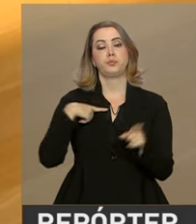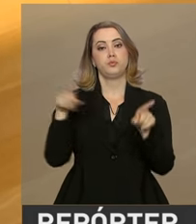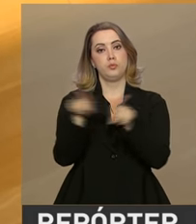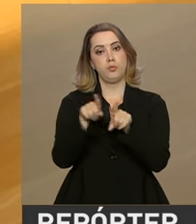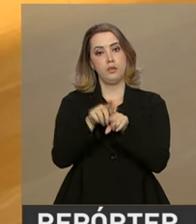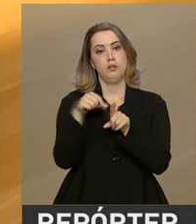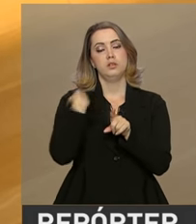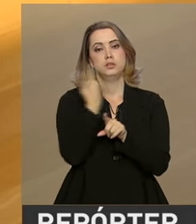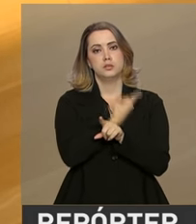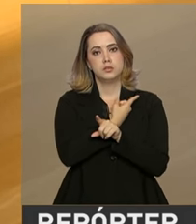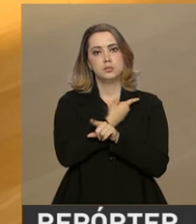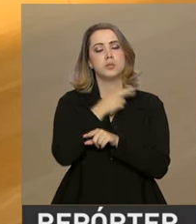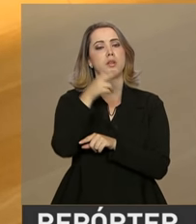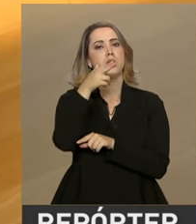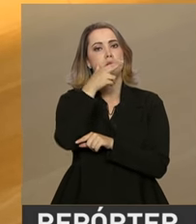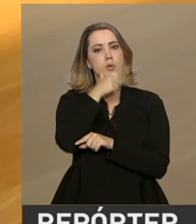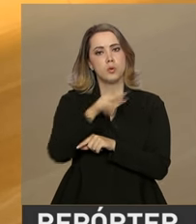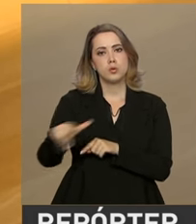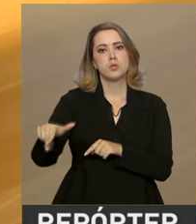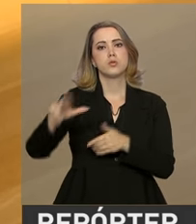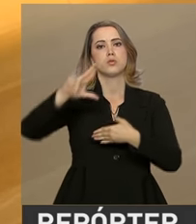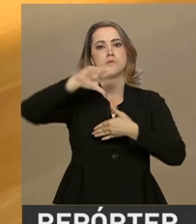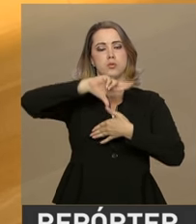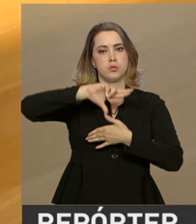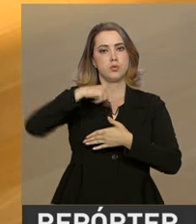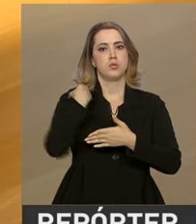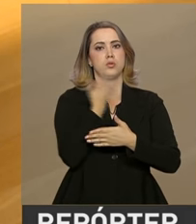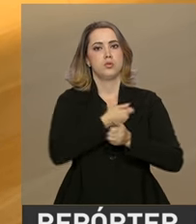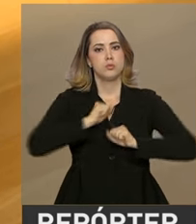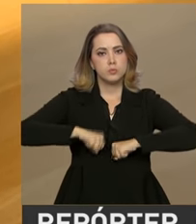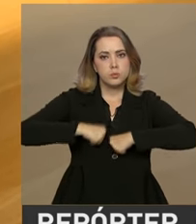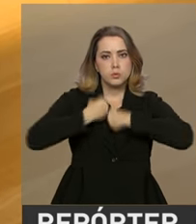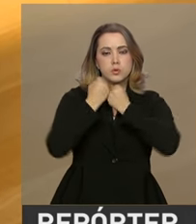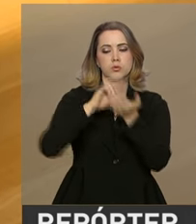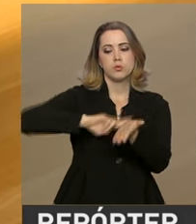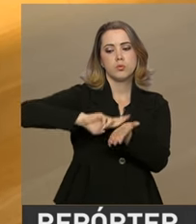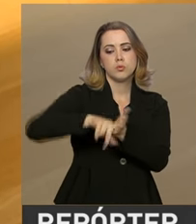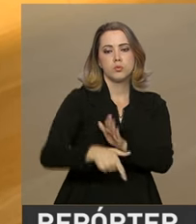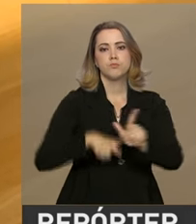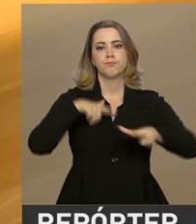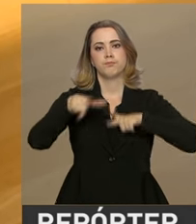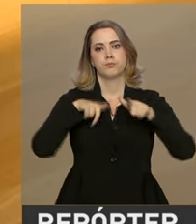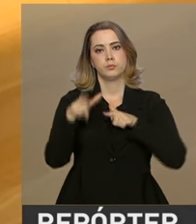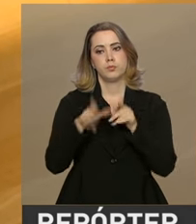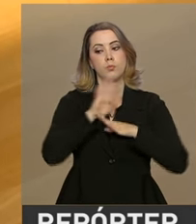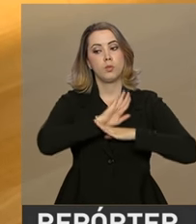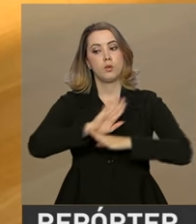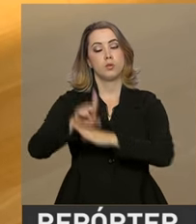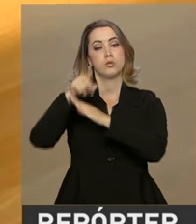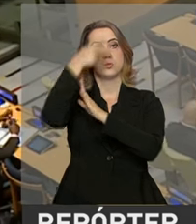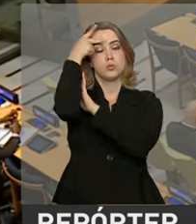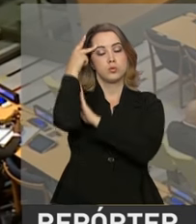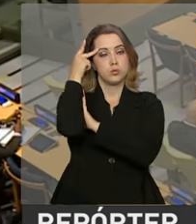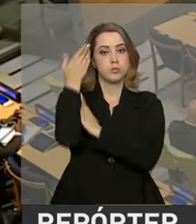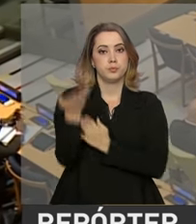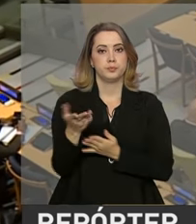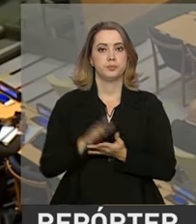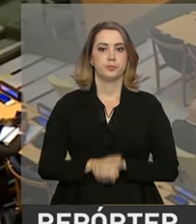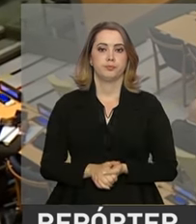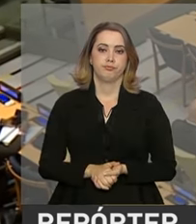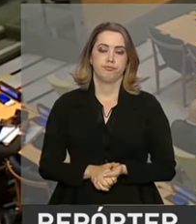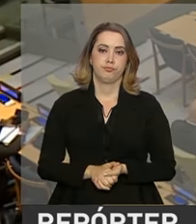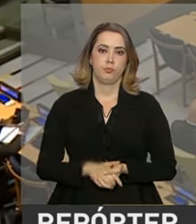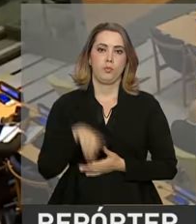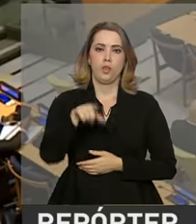Também com nossos irmãos latino-americanos. Estamos empenhados em múltiplas iniciativas em favor dos refugiados. Michel